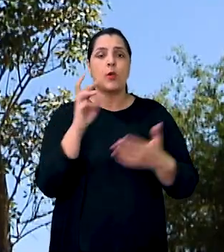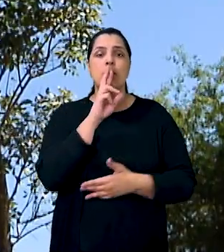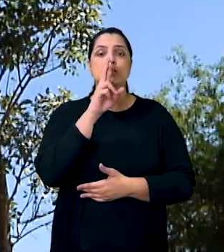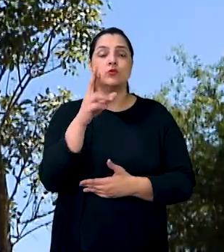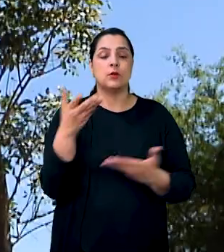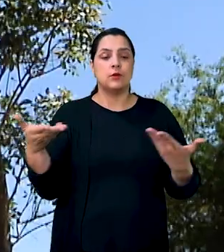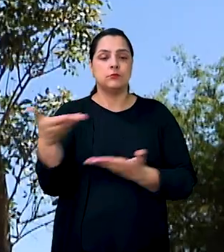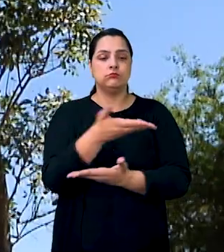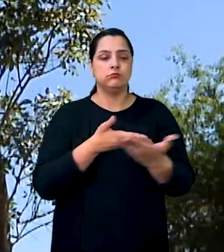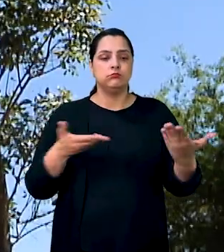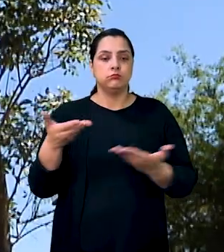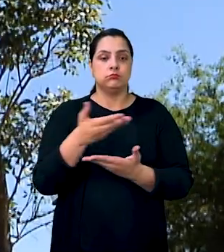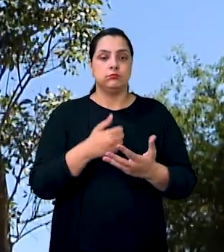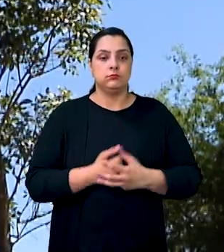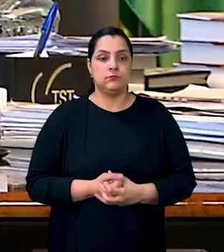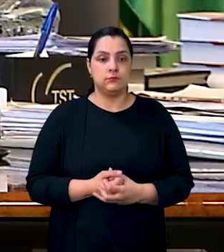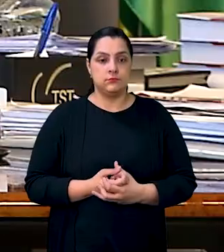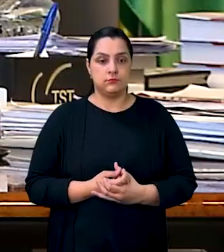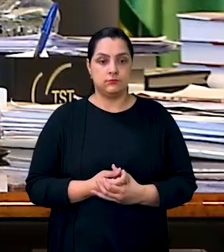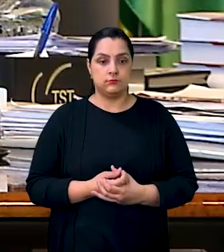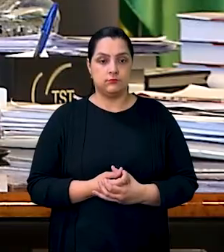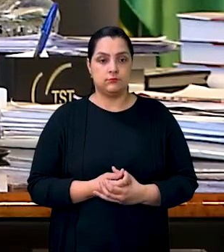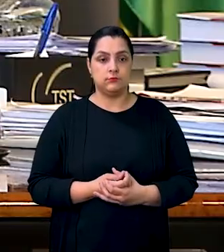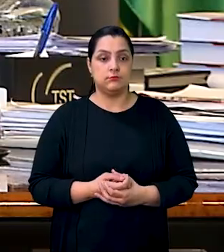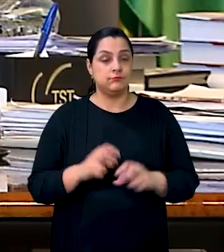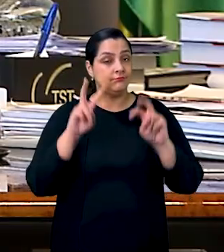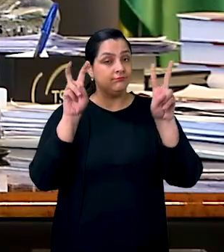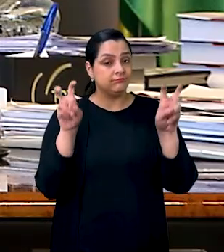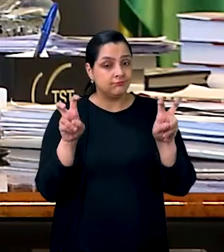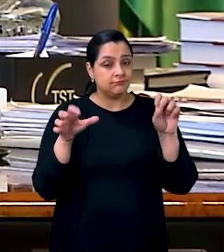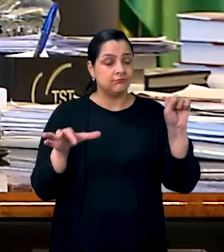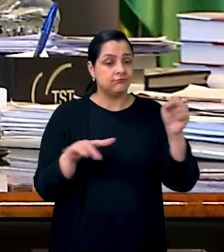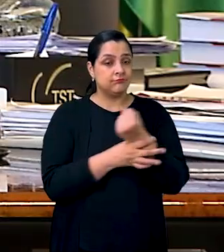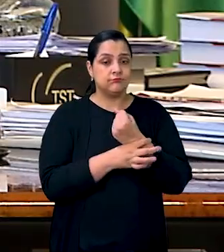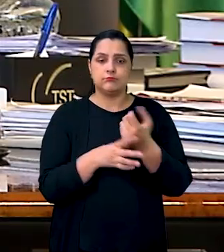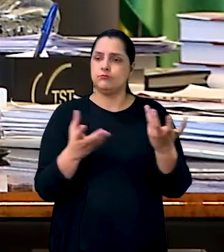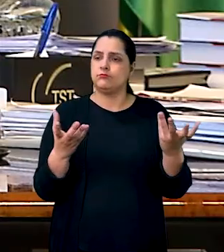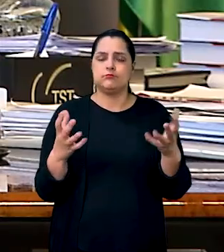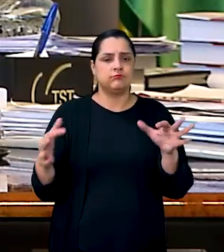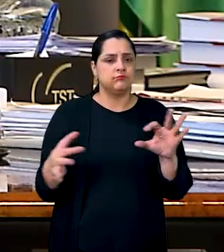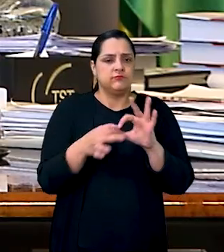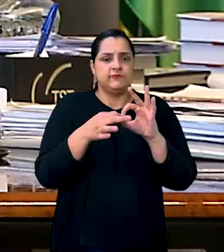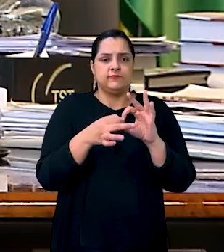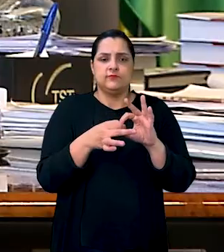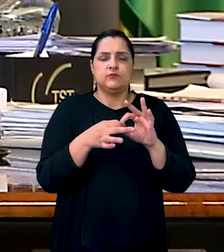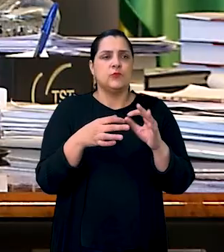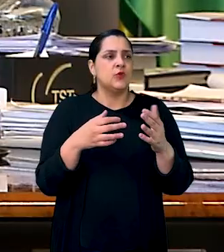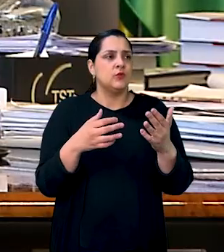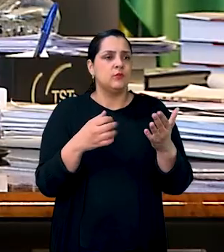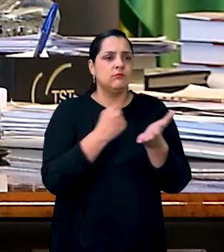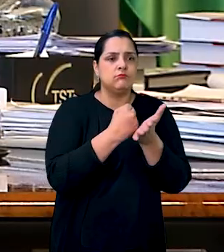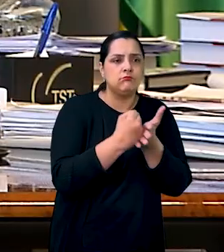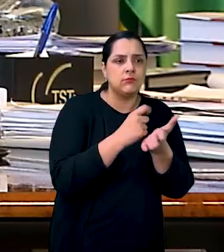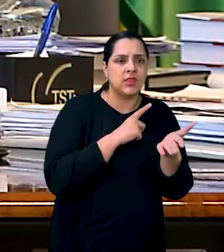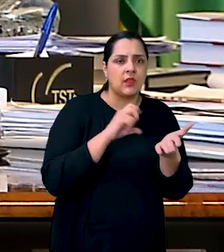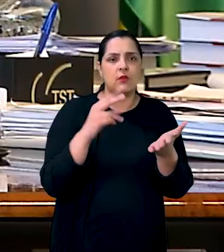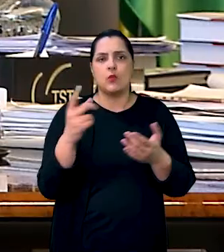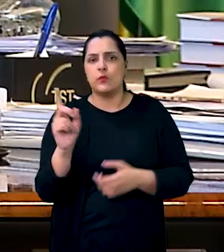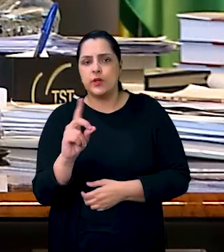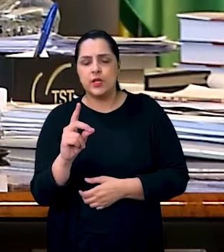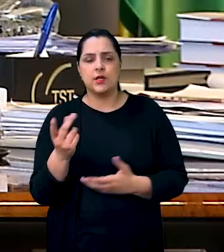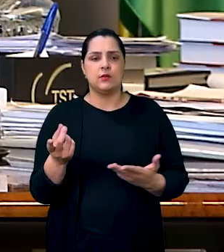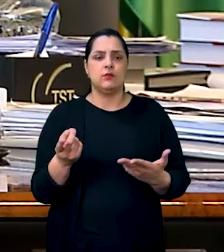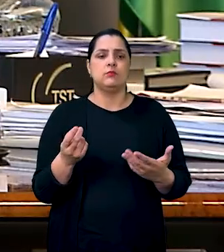seus impactos nas relações de trabalho. A ideia de que saúde e segurança, independentemente da formação ou não de vínculo, da formação ou não de